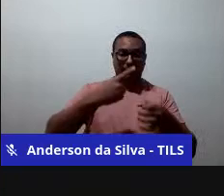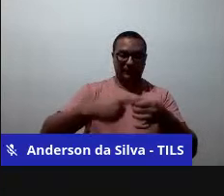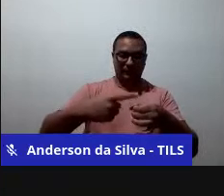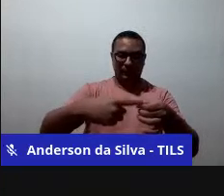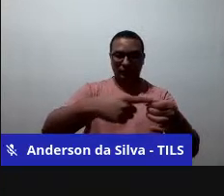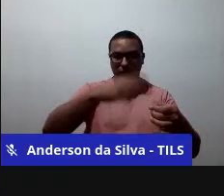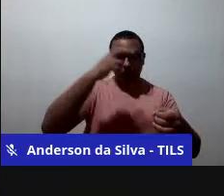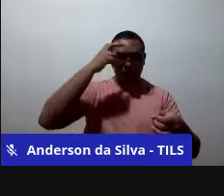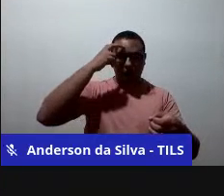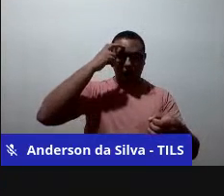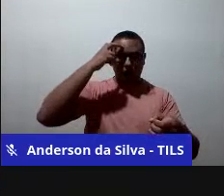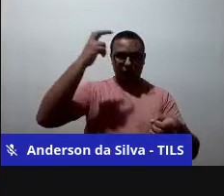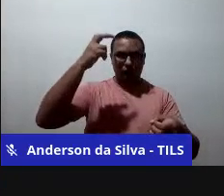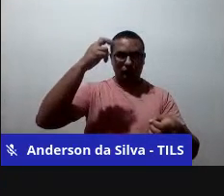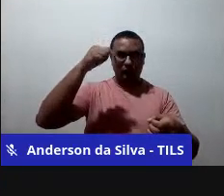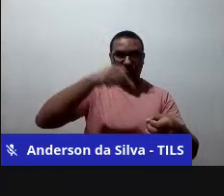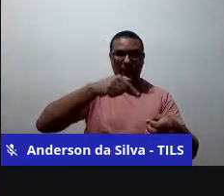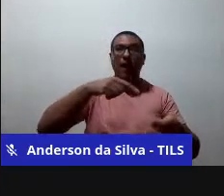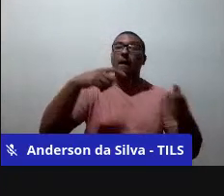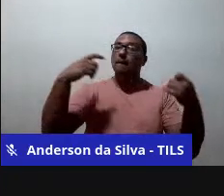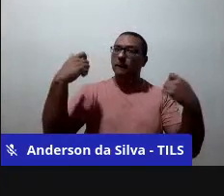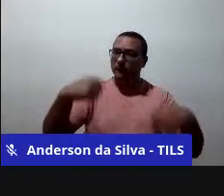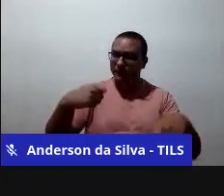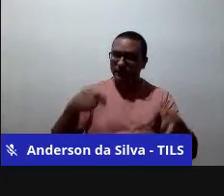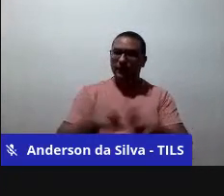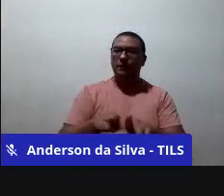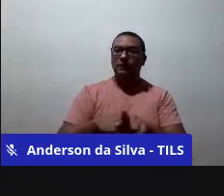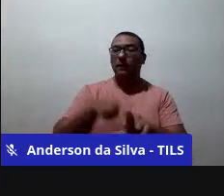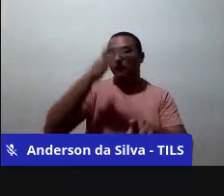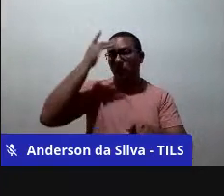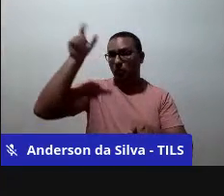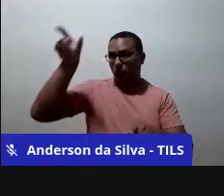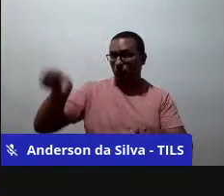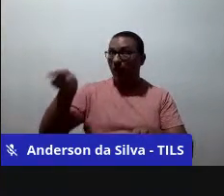precisam de humanos mais inteligentes.